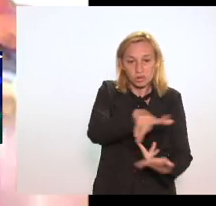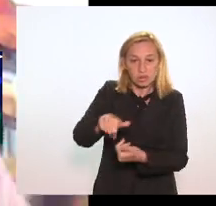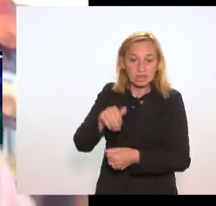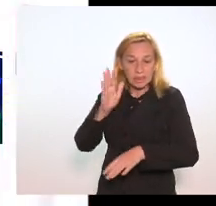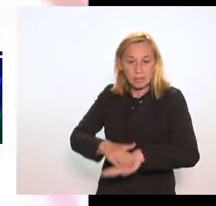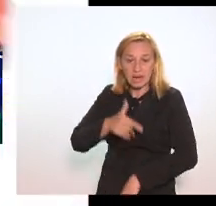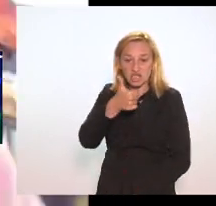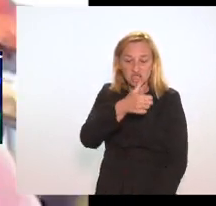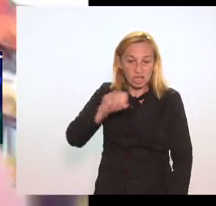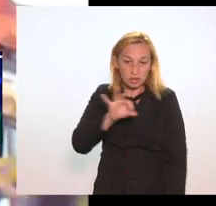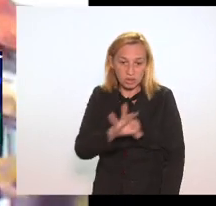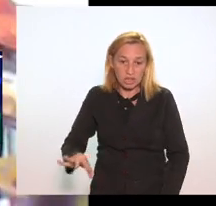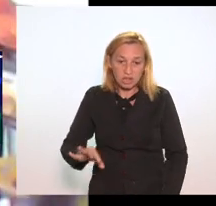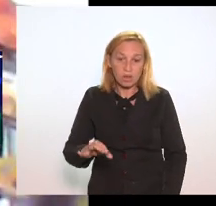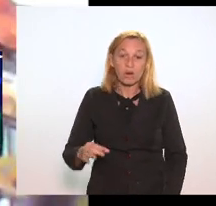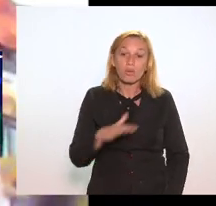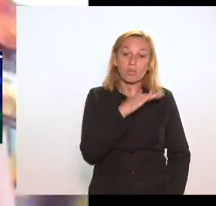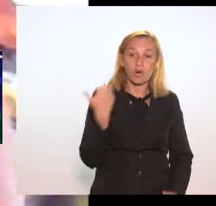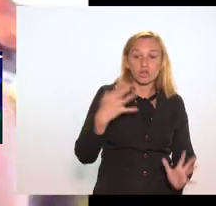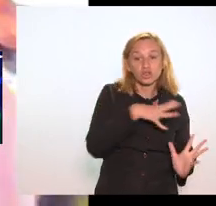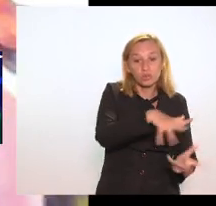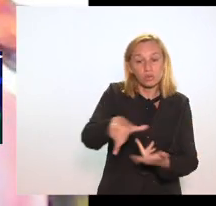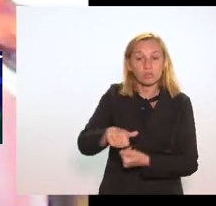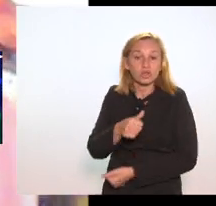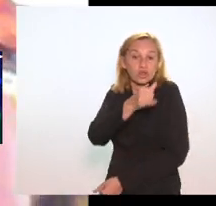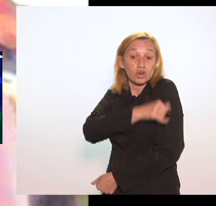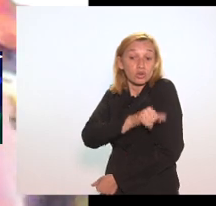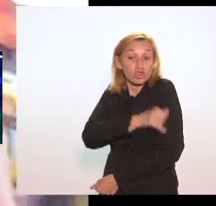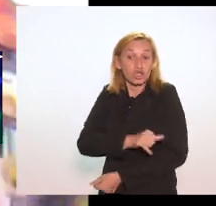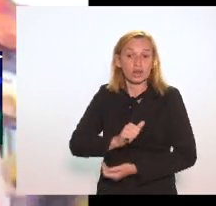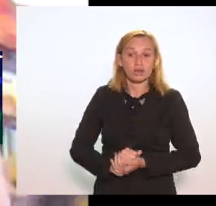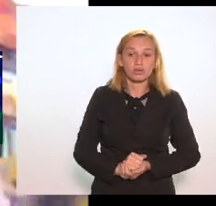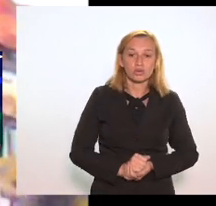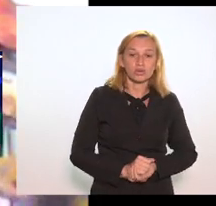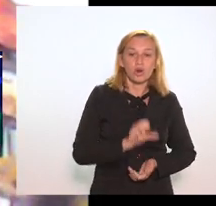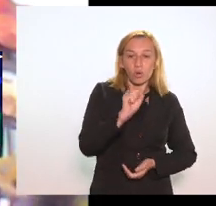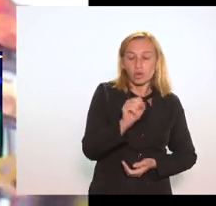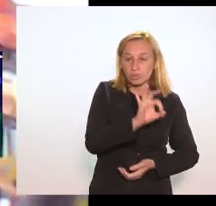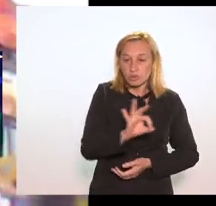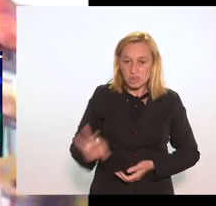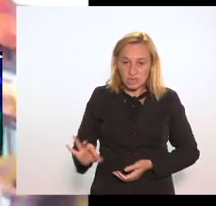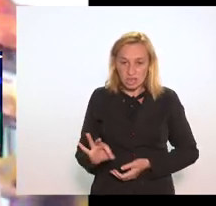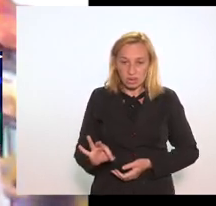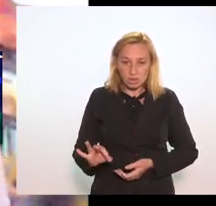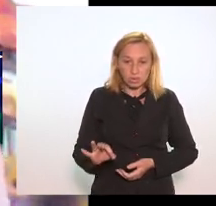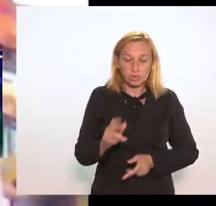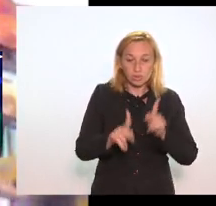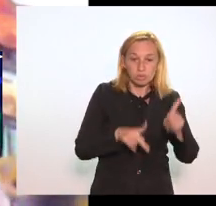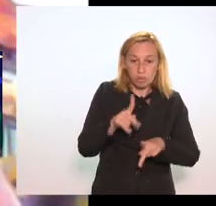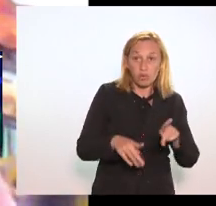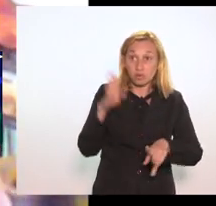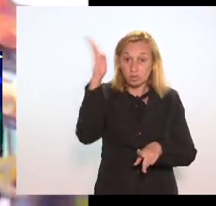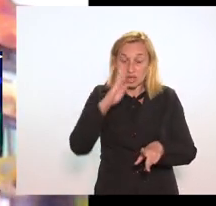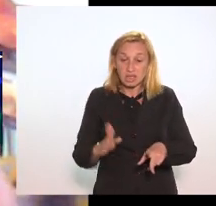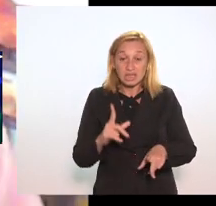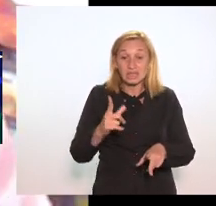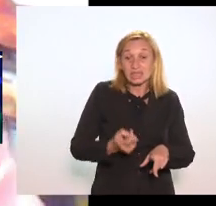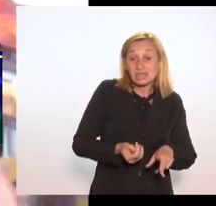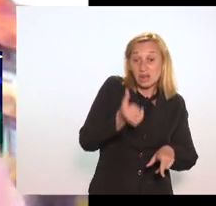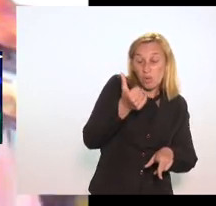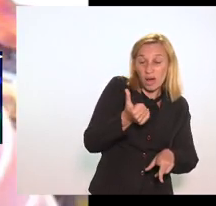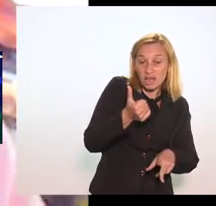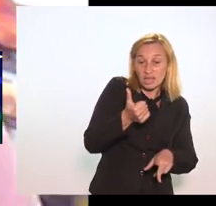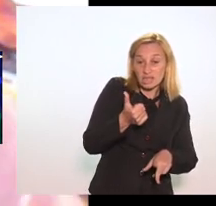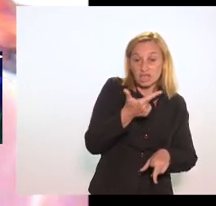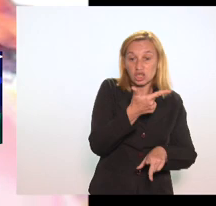10 porcento dos mortos do mundo e o Rio de Janeiro o oito por cento da população do Brasil tem quase